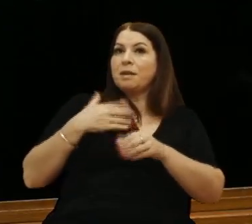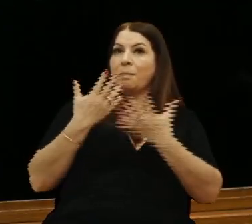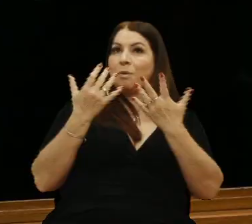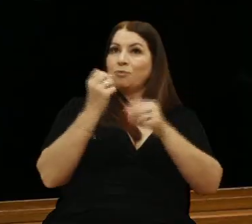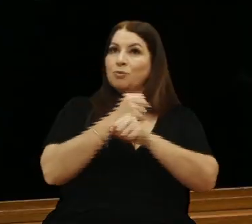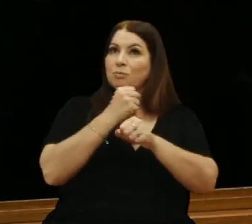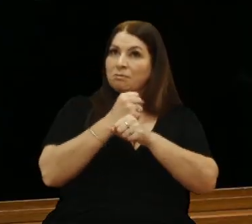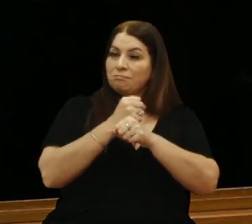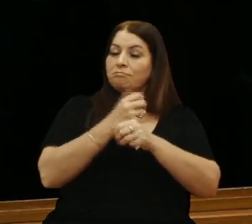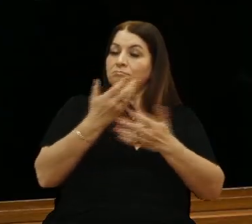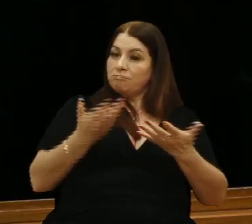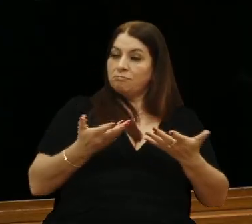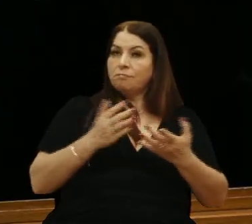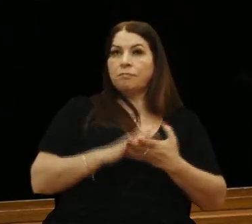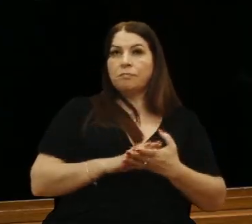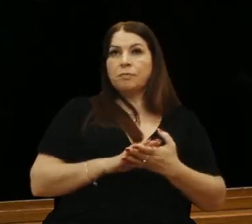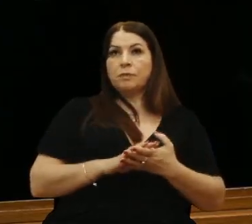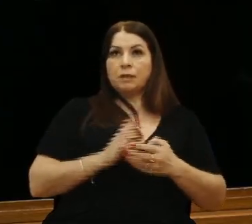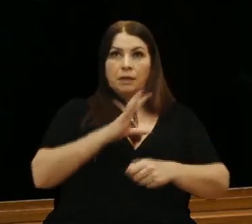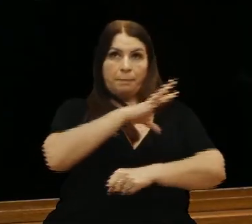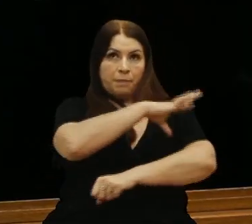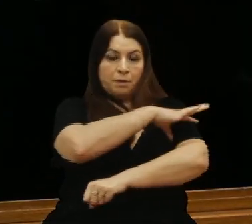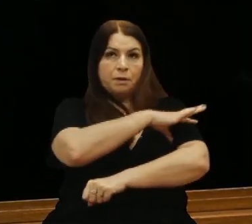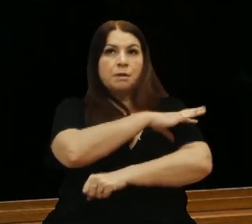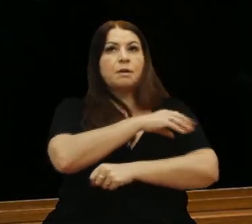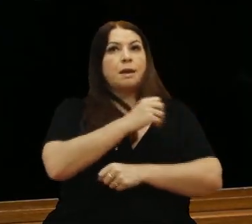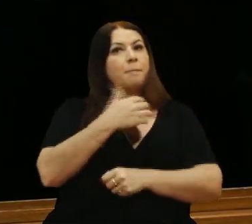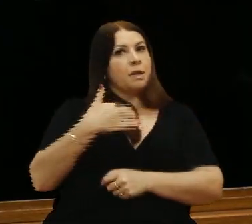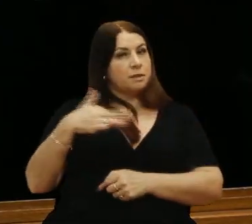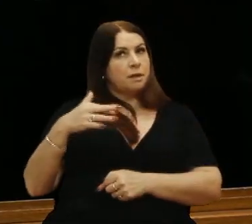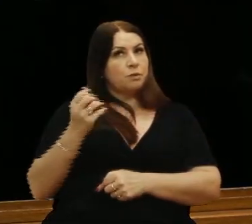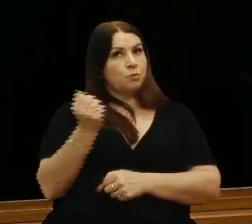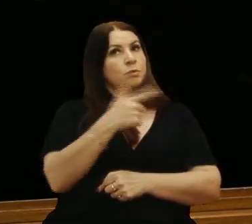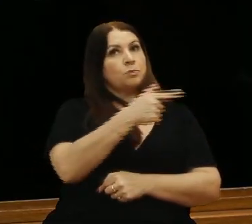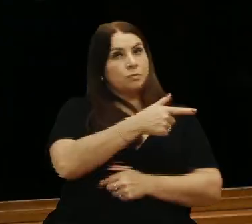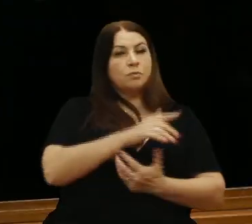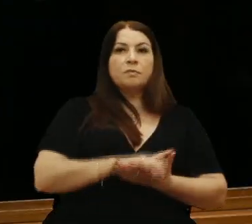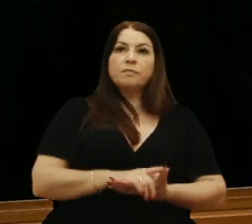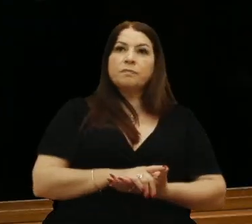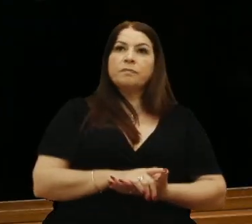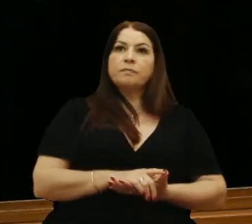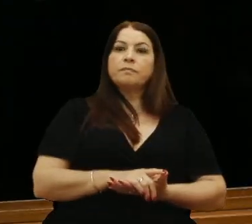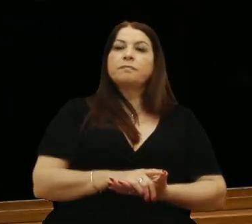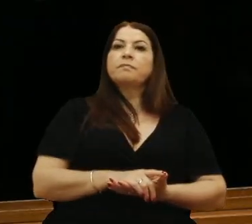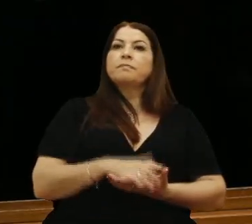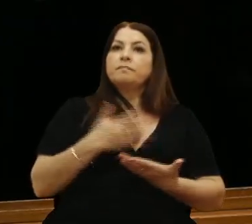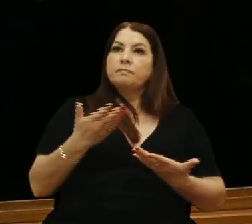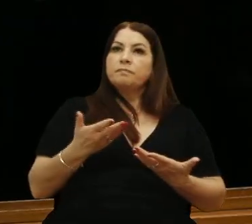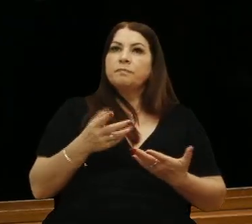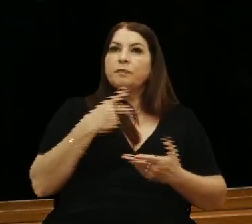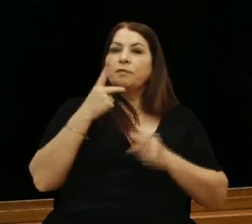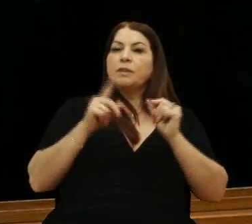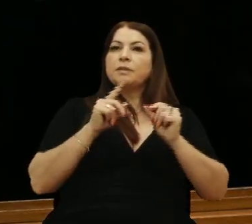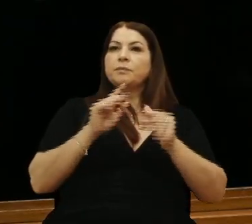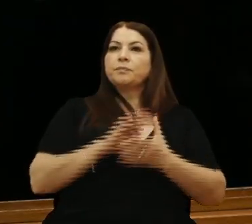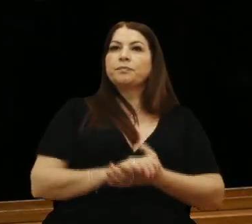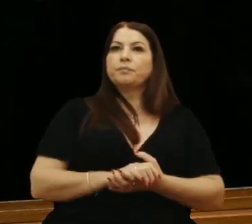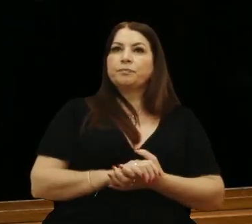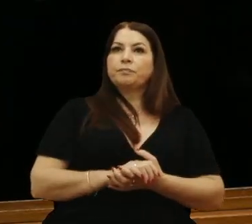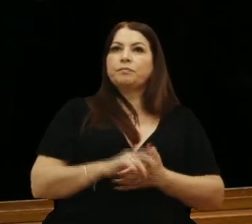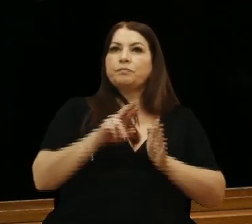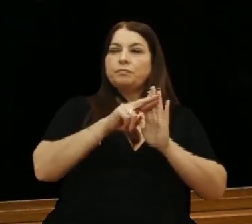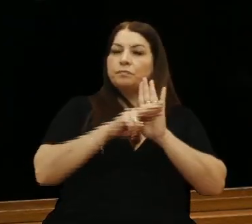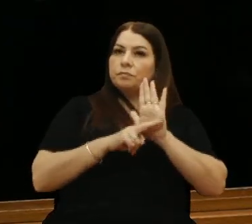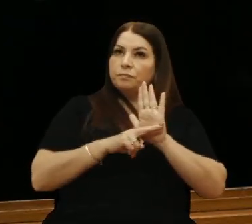que efetivamente, capitão Ramon, é bem mais cara que a do senhor. E vamos lá, presidente, tratando da disposição da